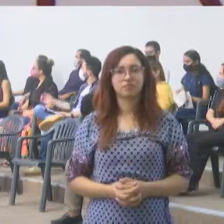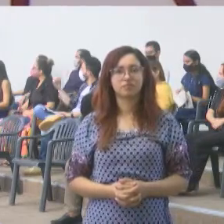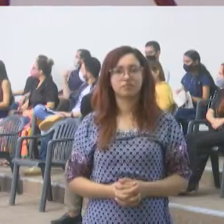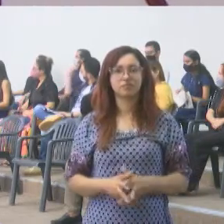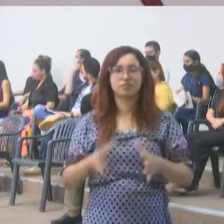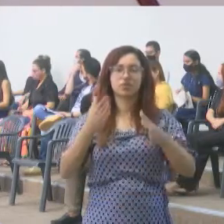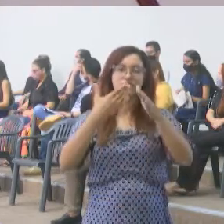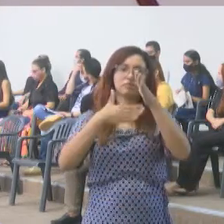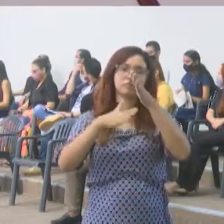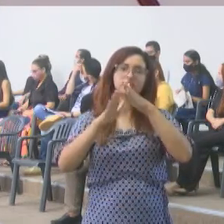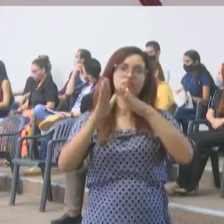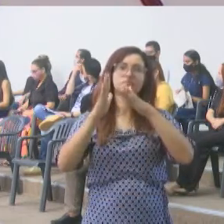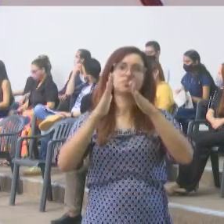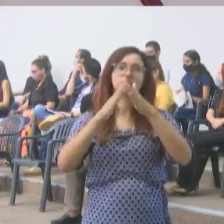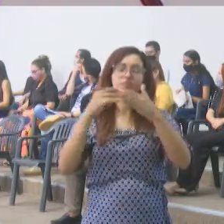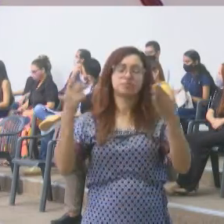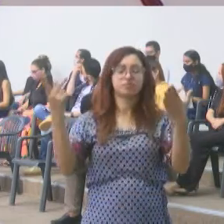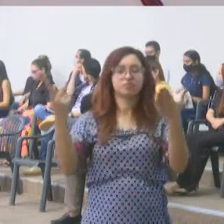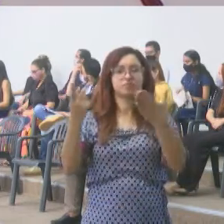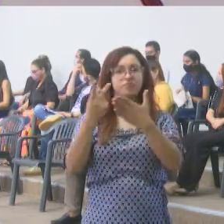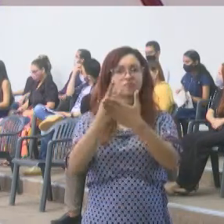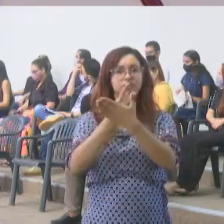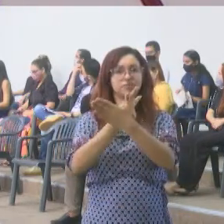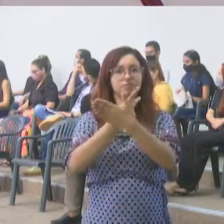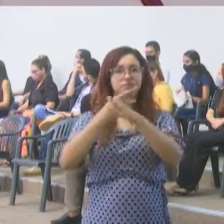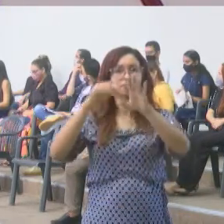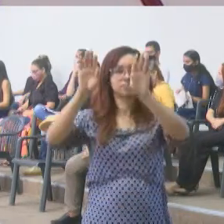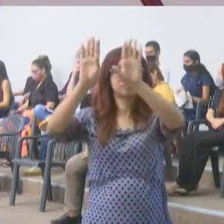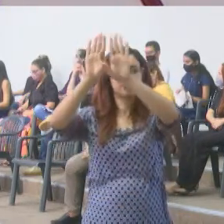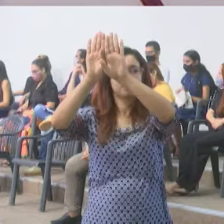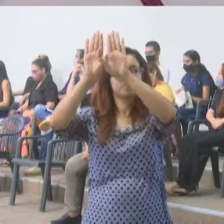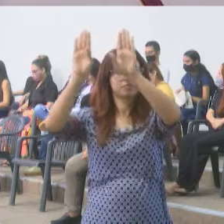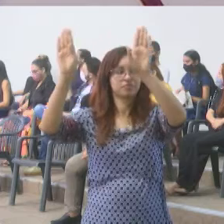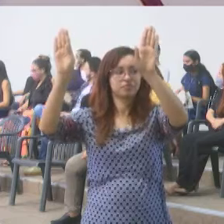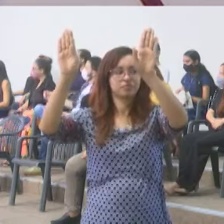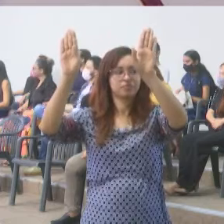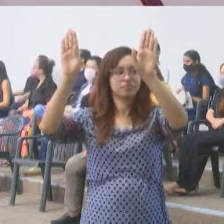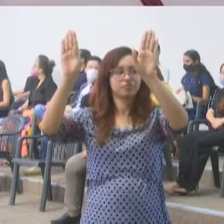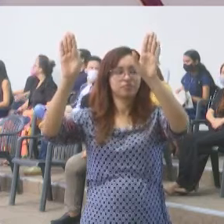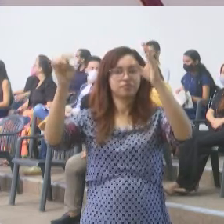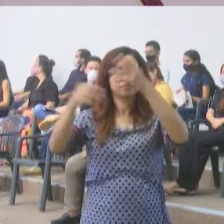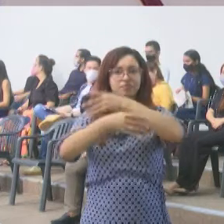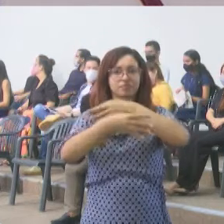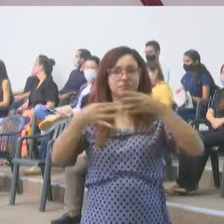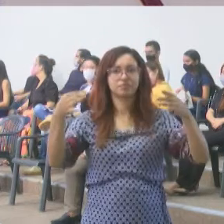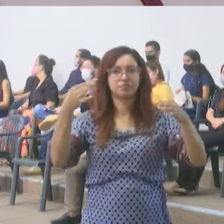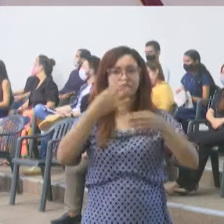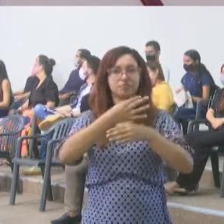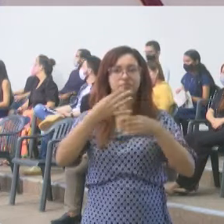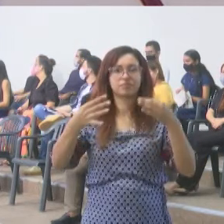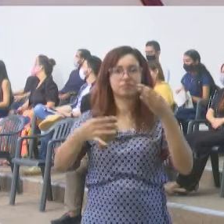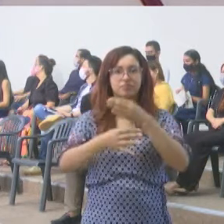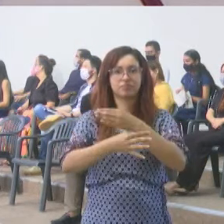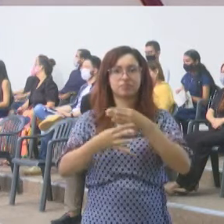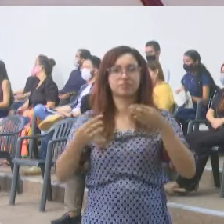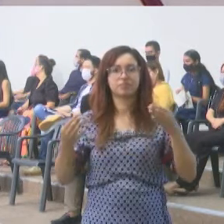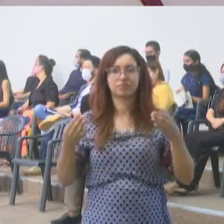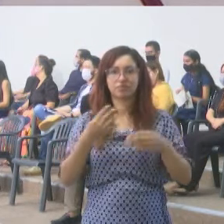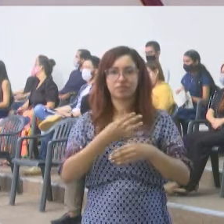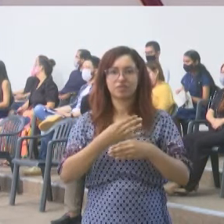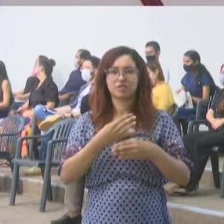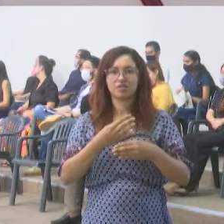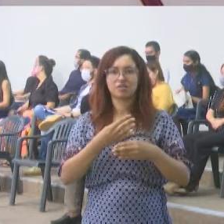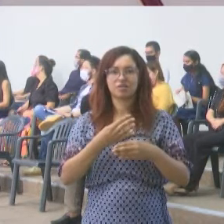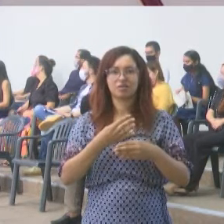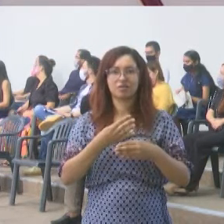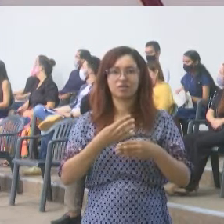essa discussão e tudo isso acontecia nos portões da cidade. Lá eram dirimidas as questões, lá eram